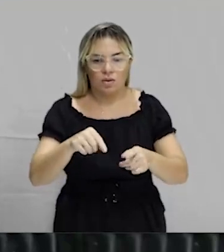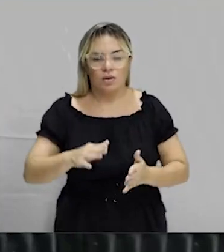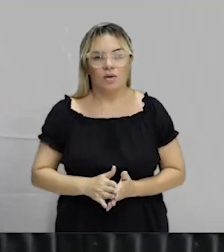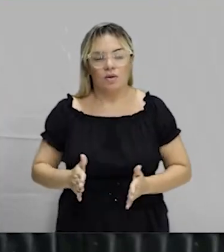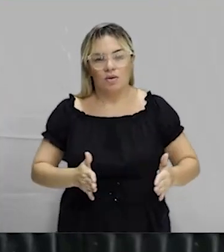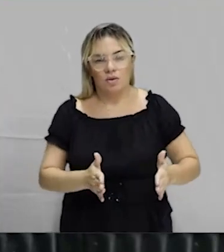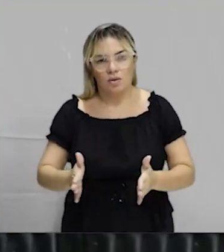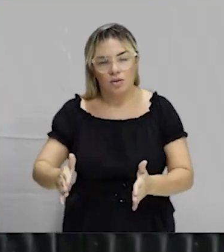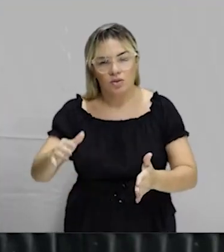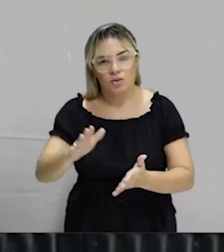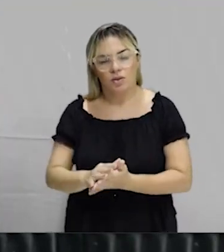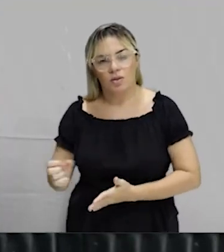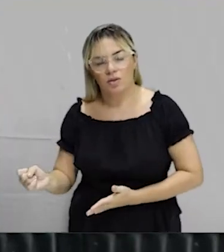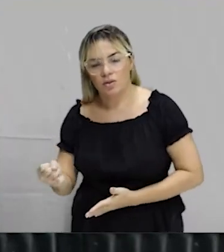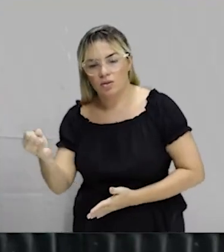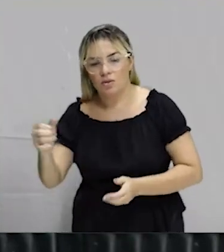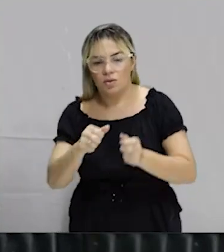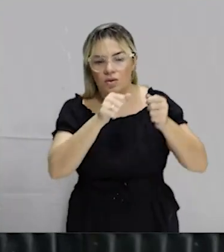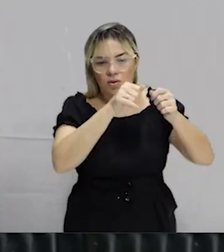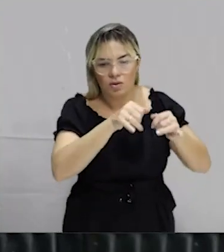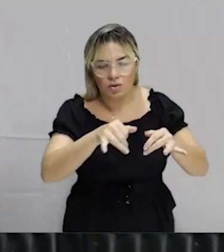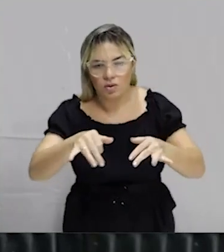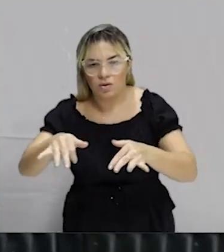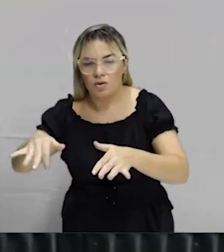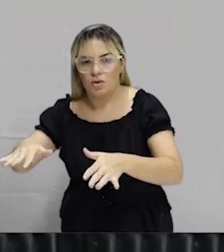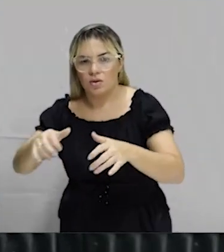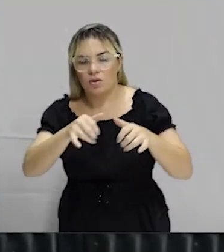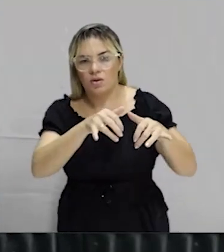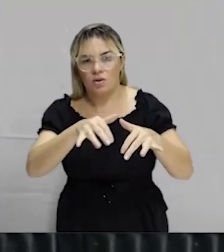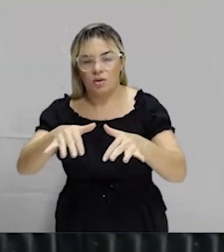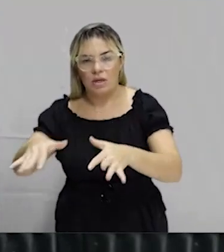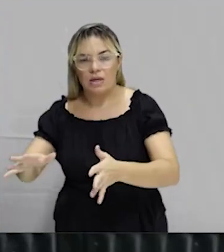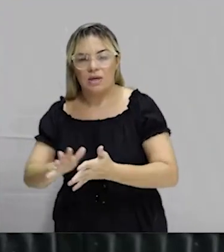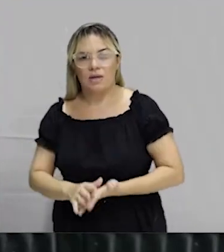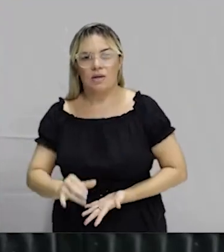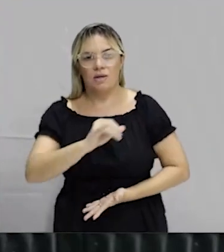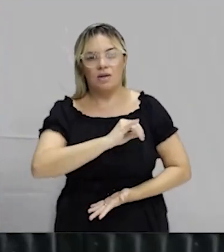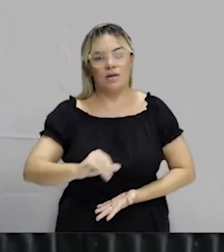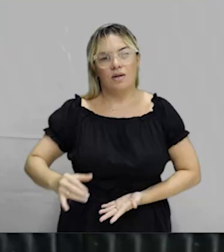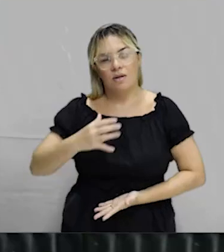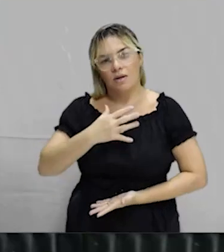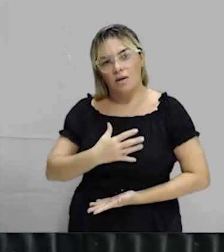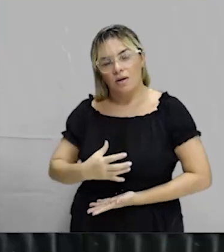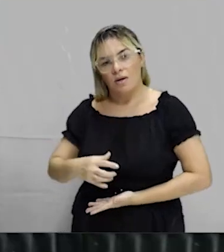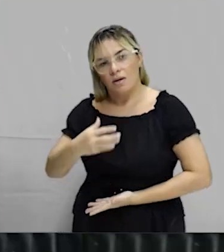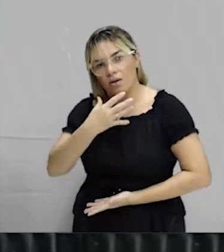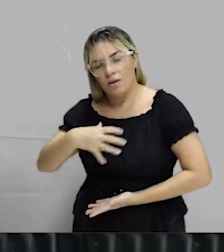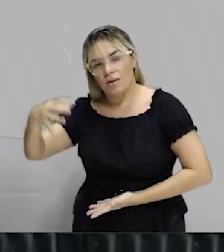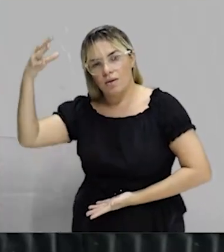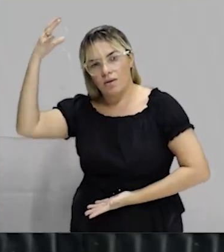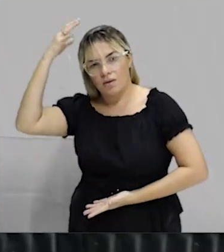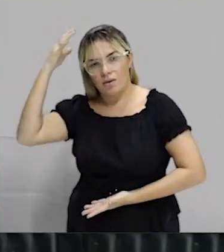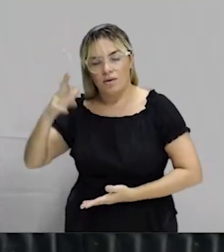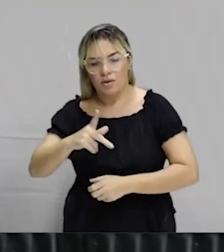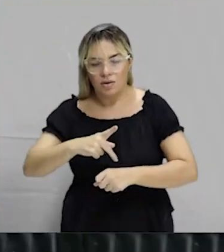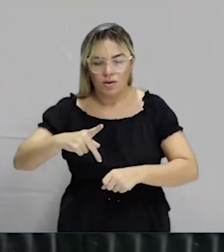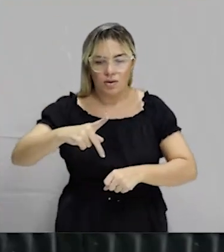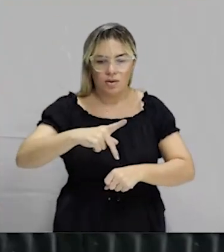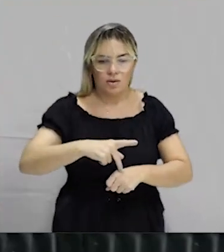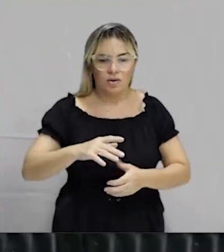correios foi muito importante para a expansão desse Império Persa, garantindo inclusive